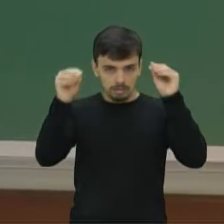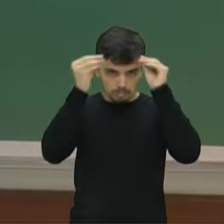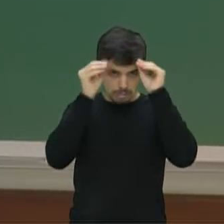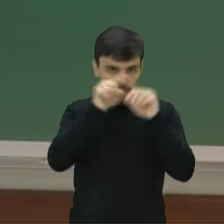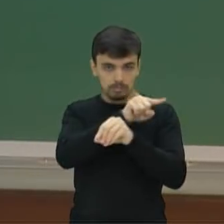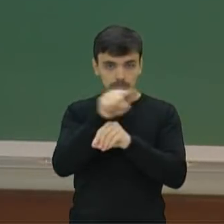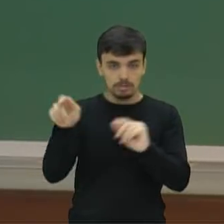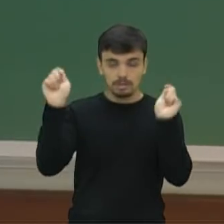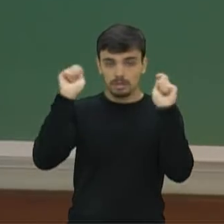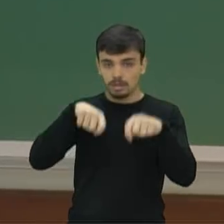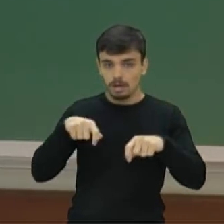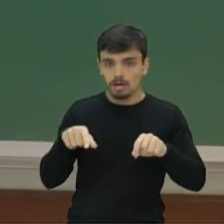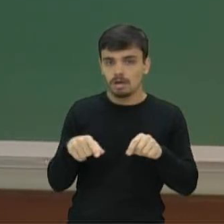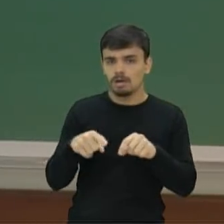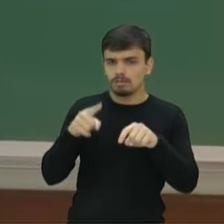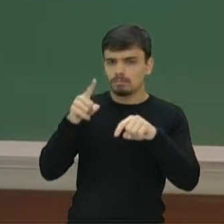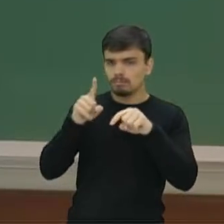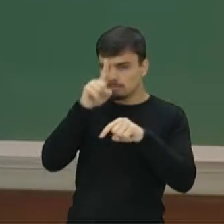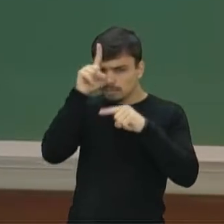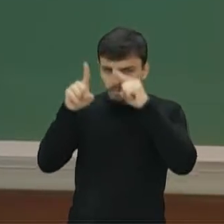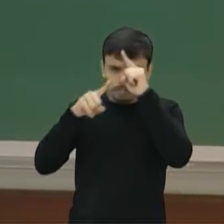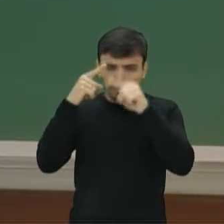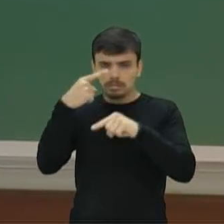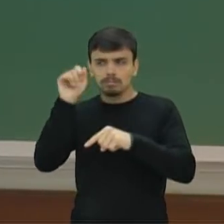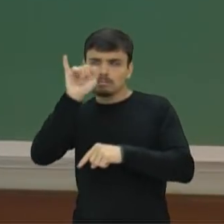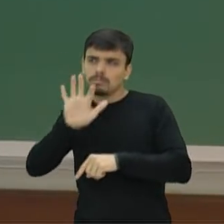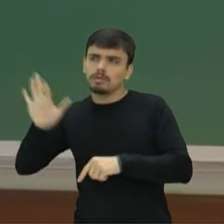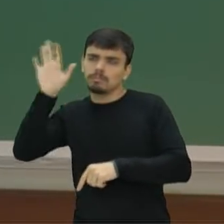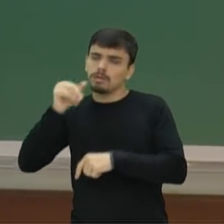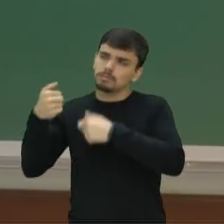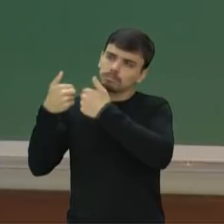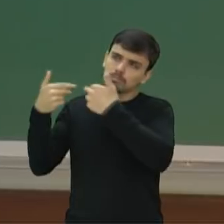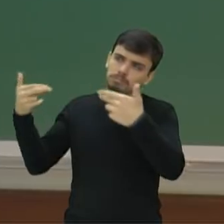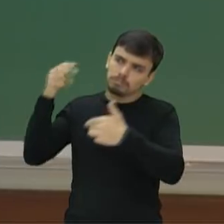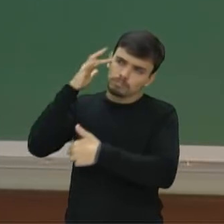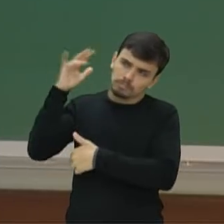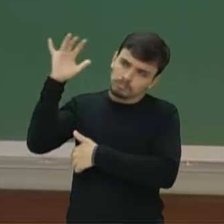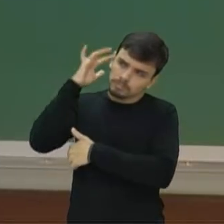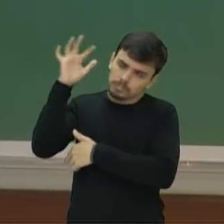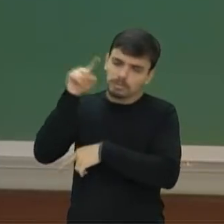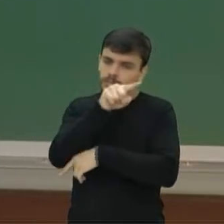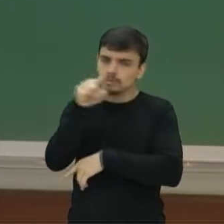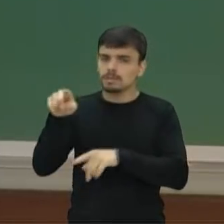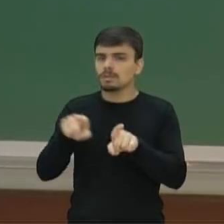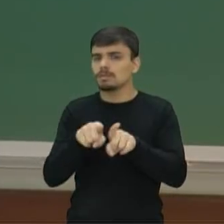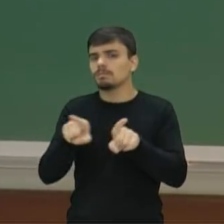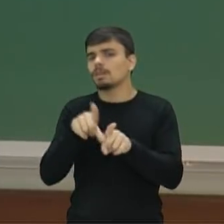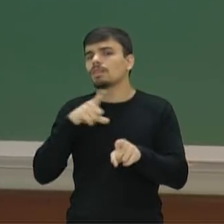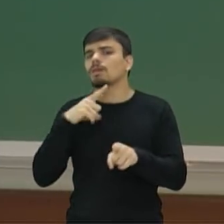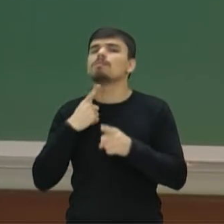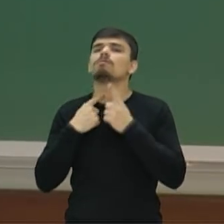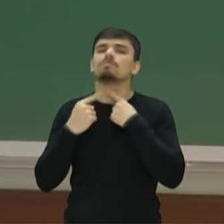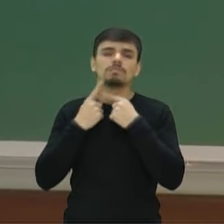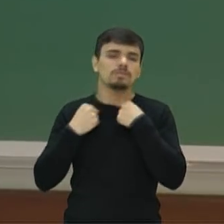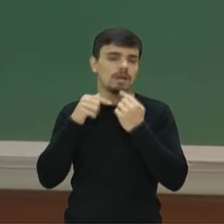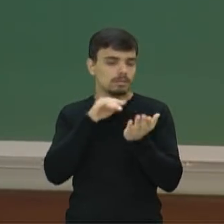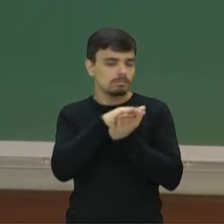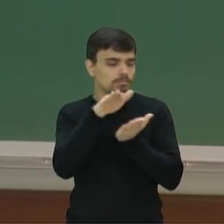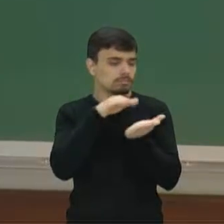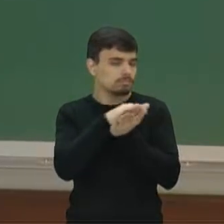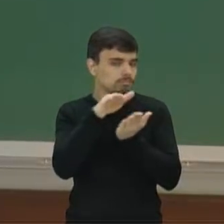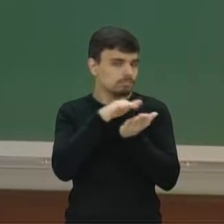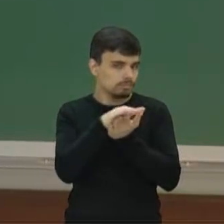com que você crie na sua mente uma imagem de um determinado produto, que faça com que você tenha vontade de consumir